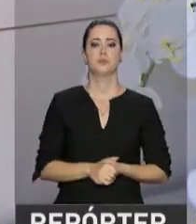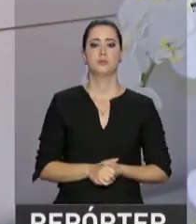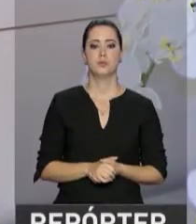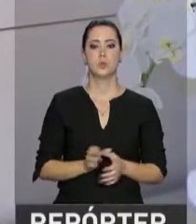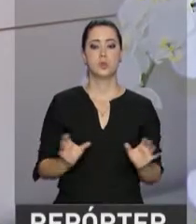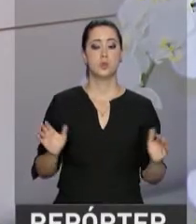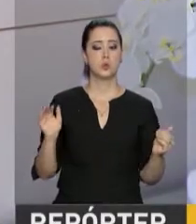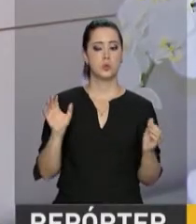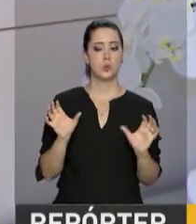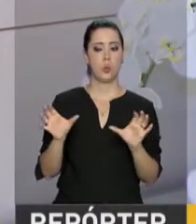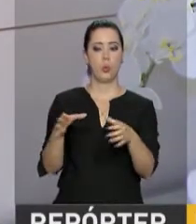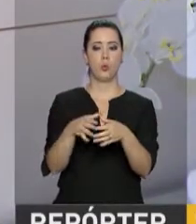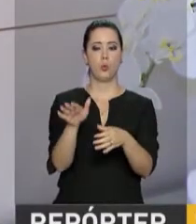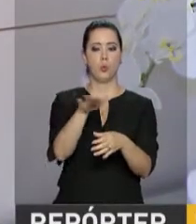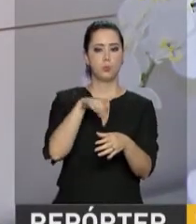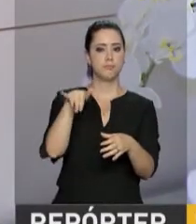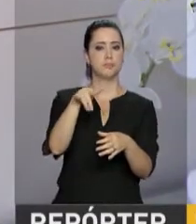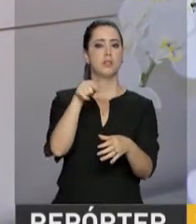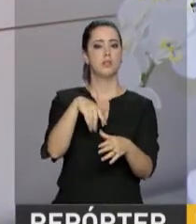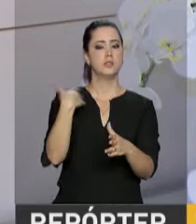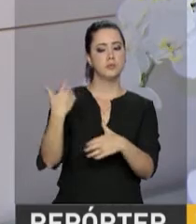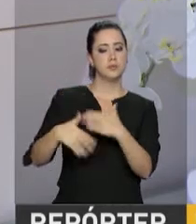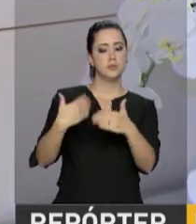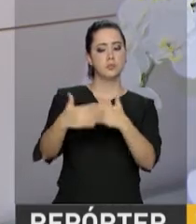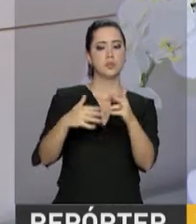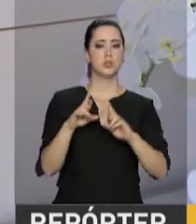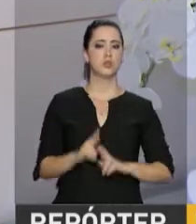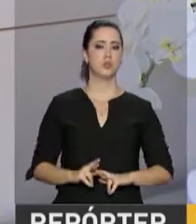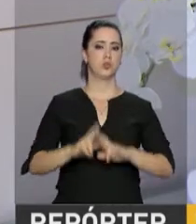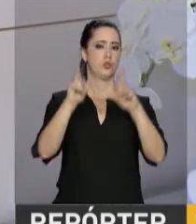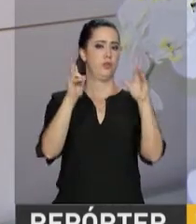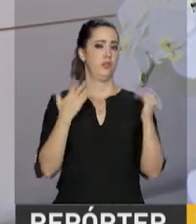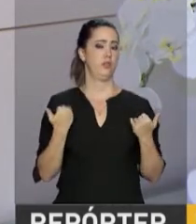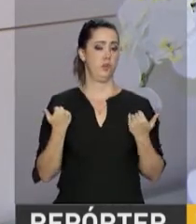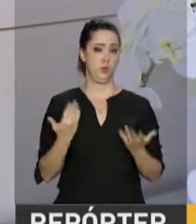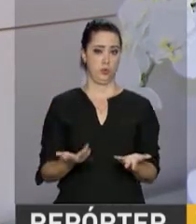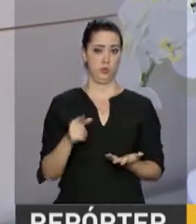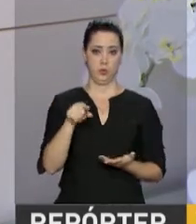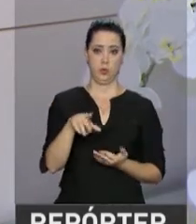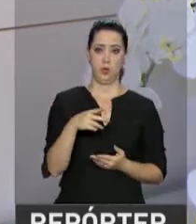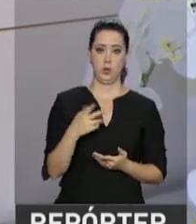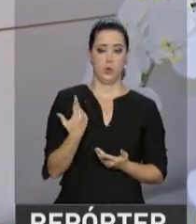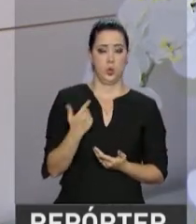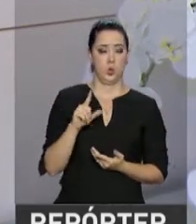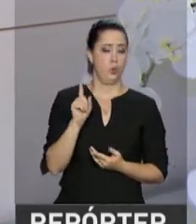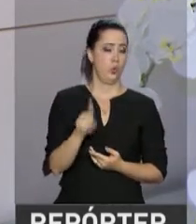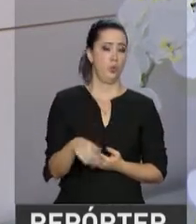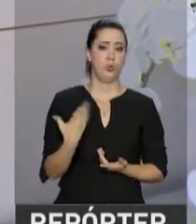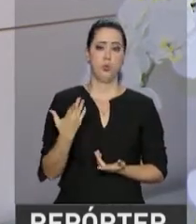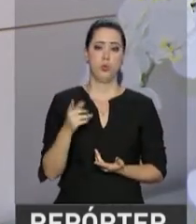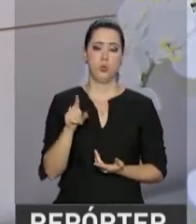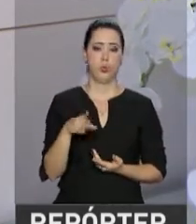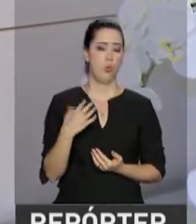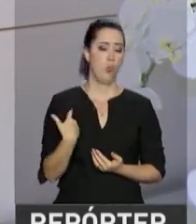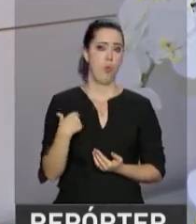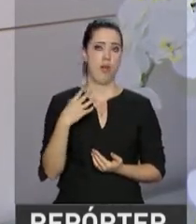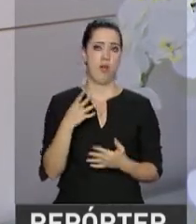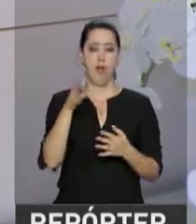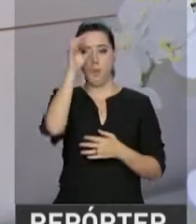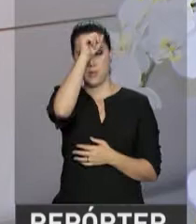seja ele tem uma trajetória é diferenciada então então que ele tem um nível de